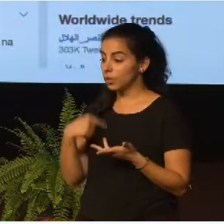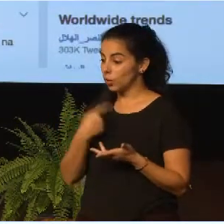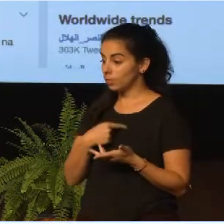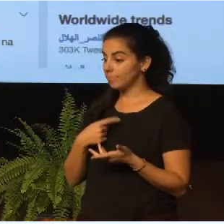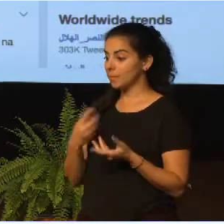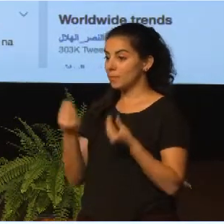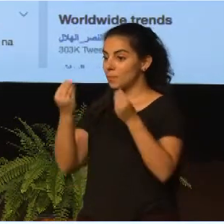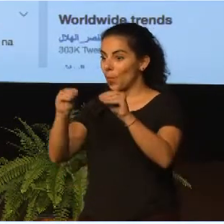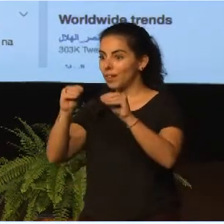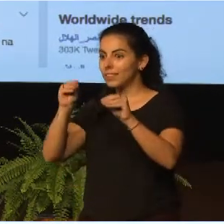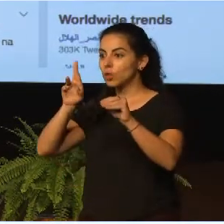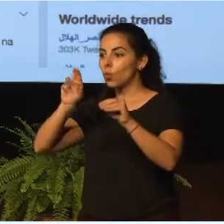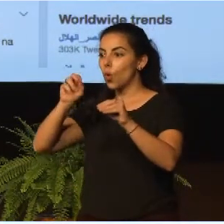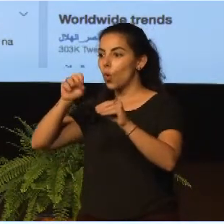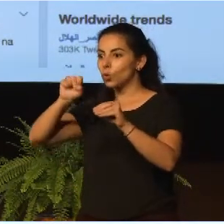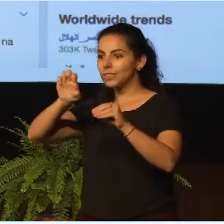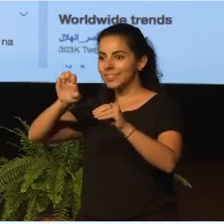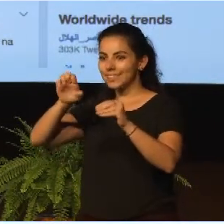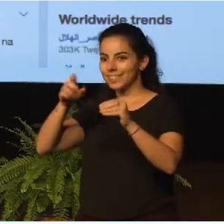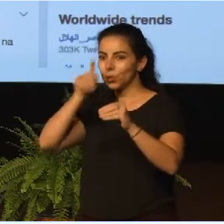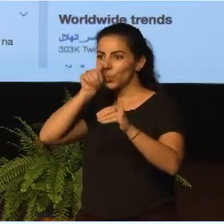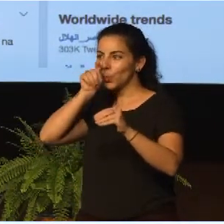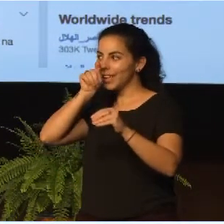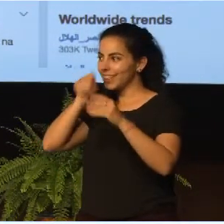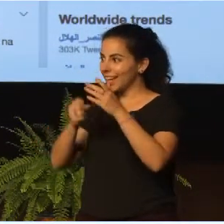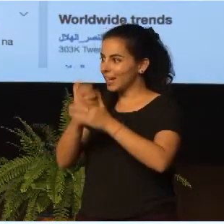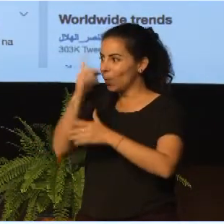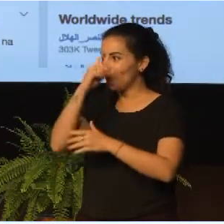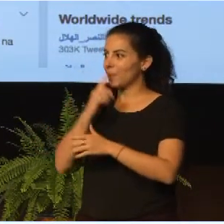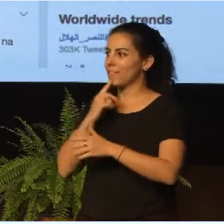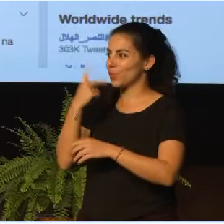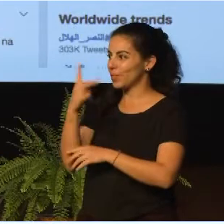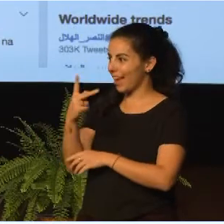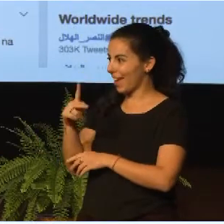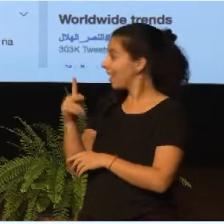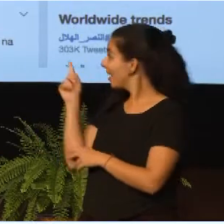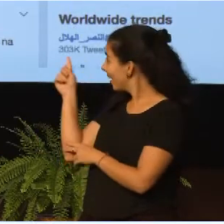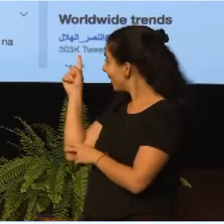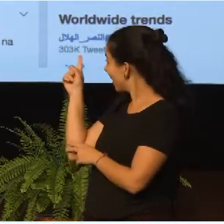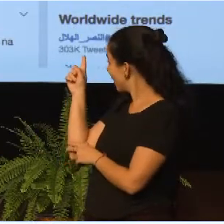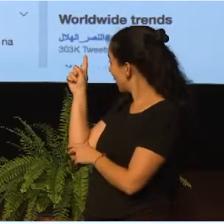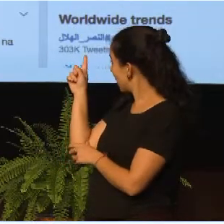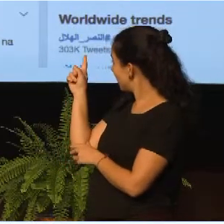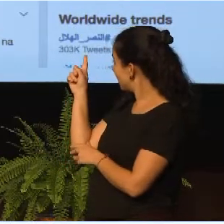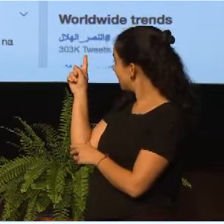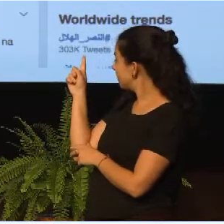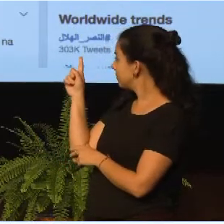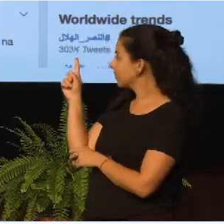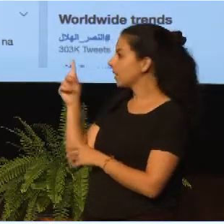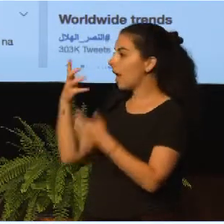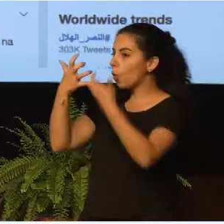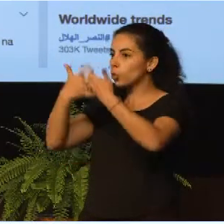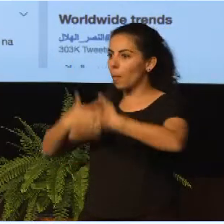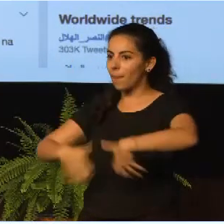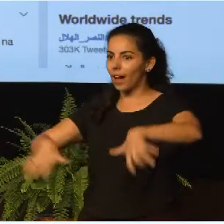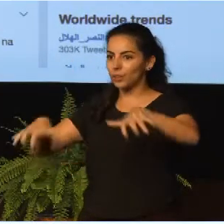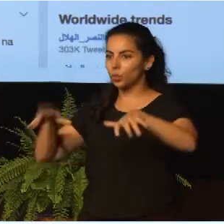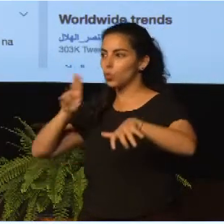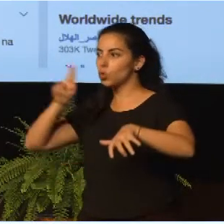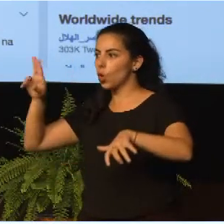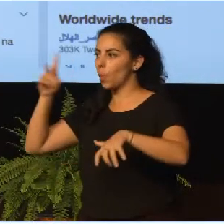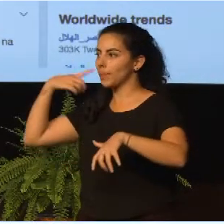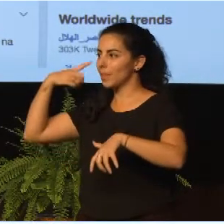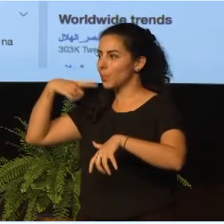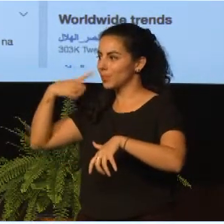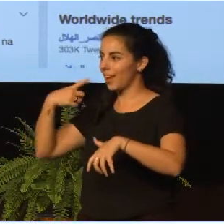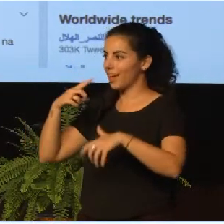Twitter. E a ideia da Rose no Twitter era basicamente tweets prontos, com o nome do deputado e com o